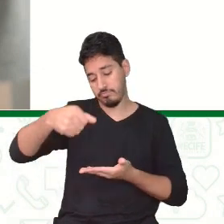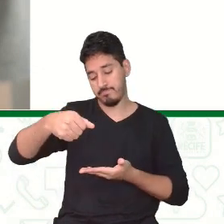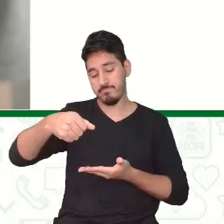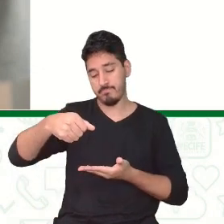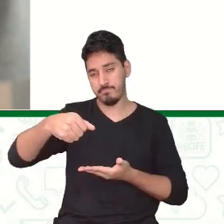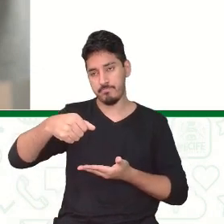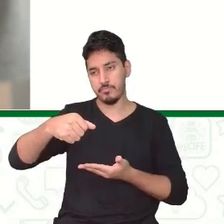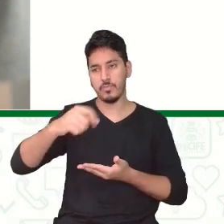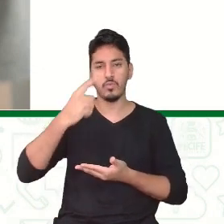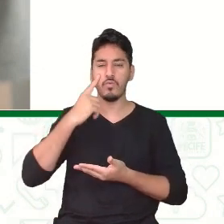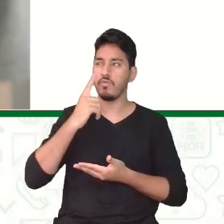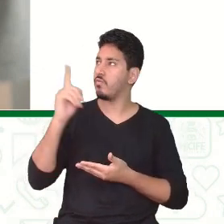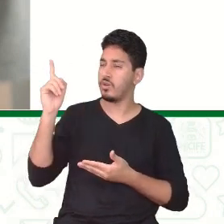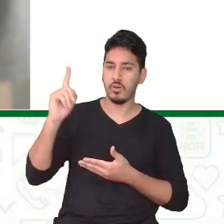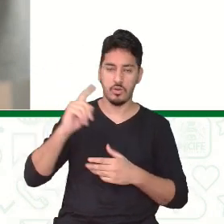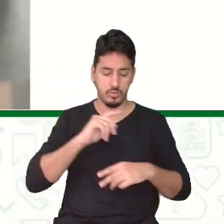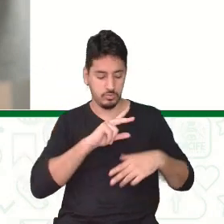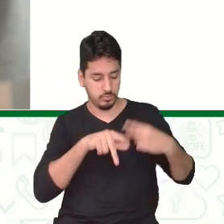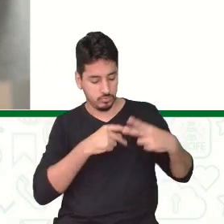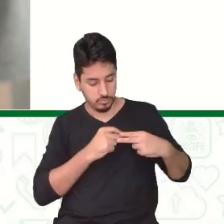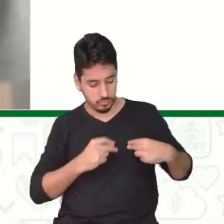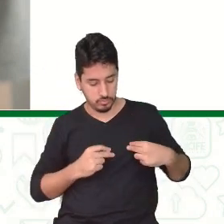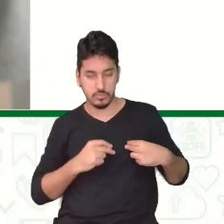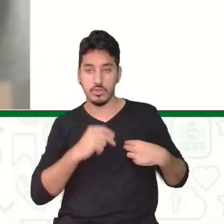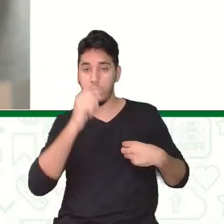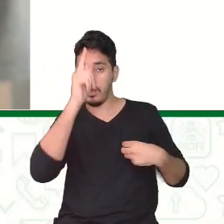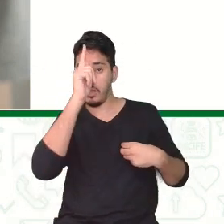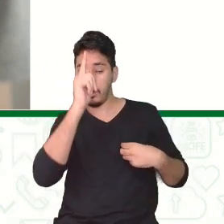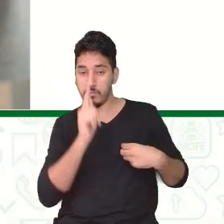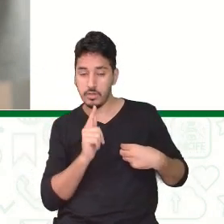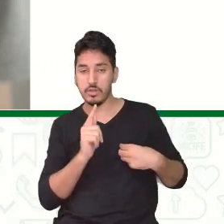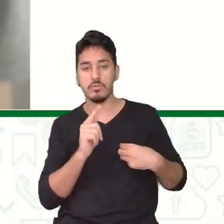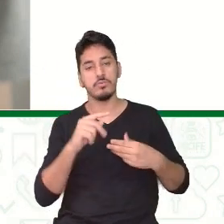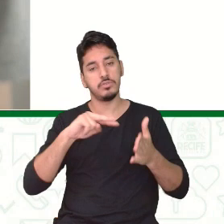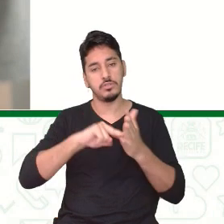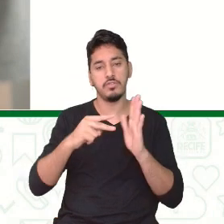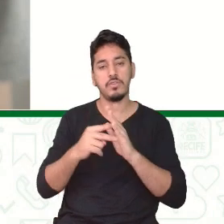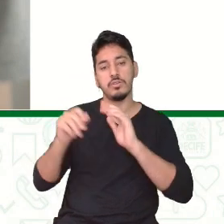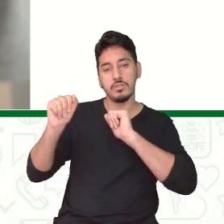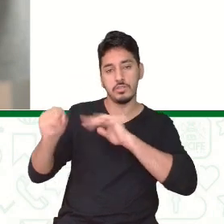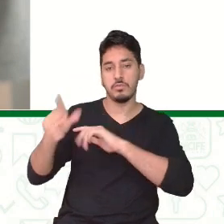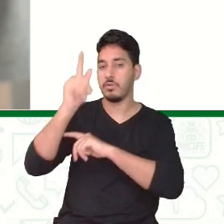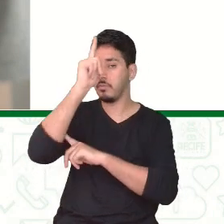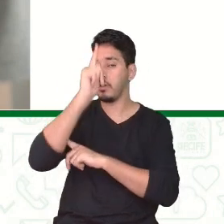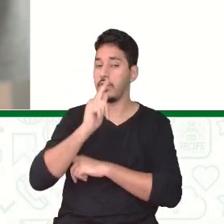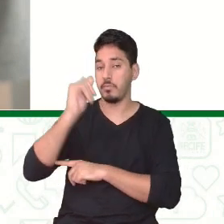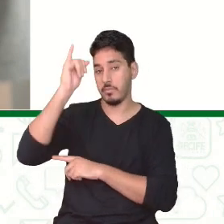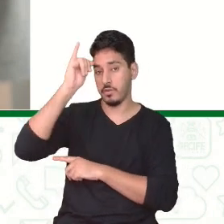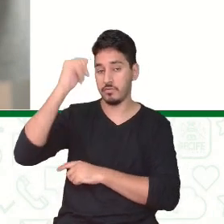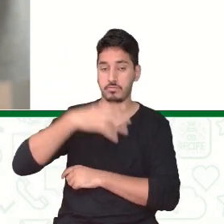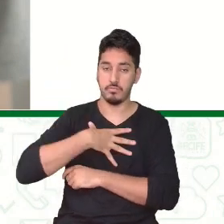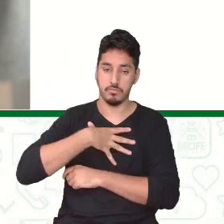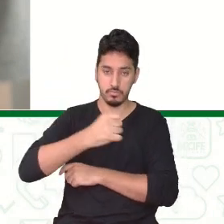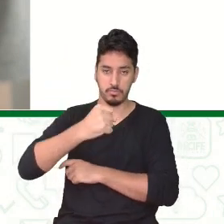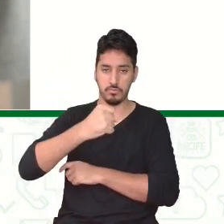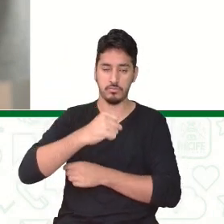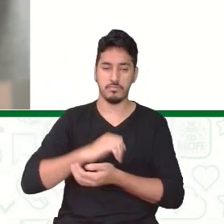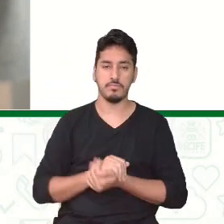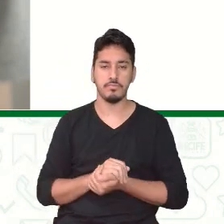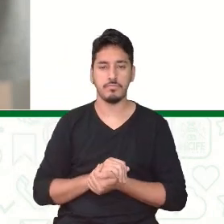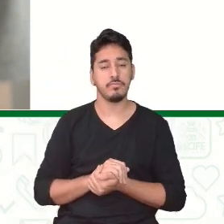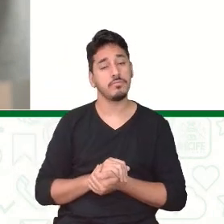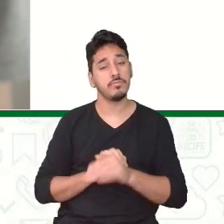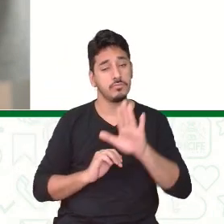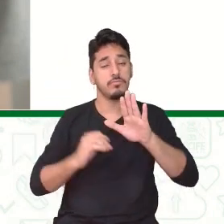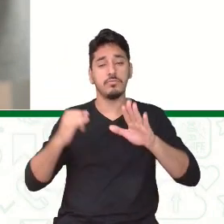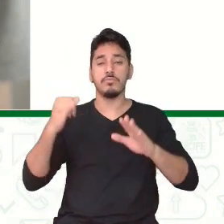virem esse laço amarelo, ele simboliza o Setembro Amarelo, da prevenção de suicídios, tá, pessoal? Então, é